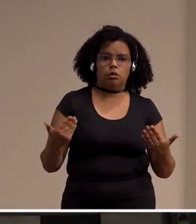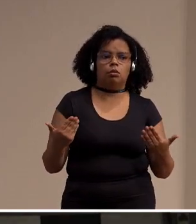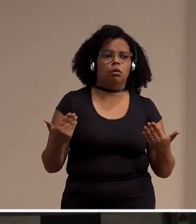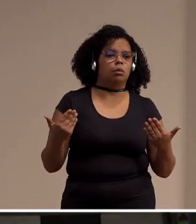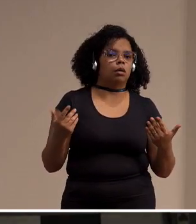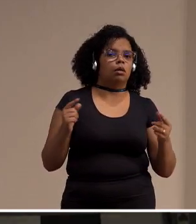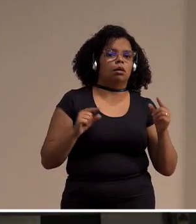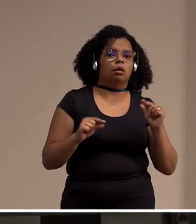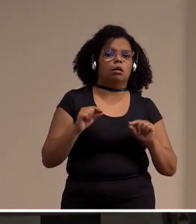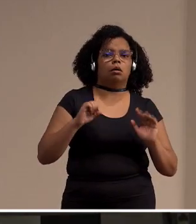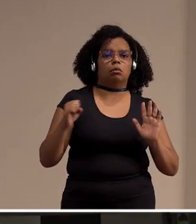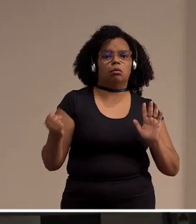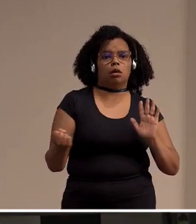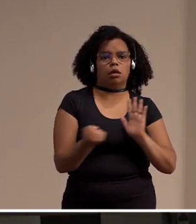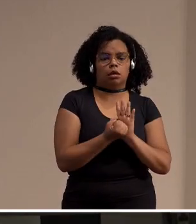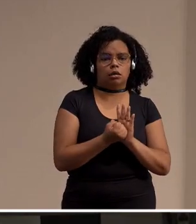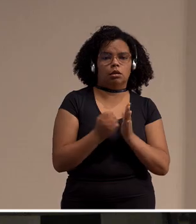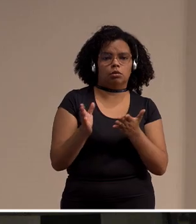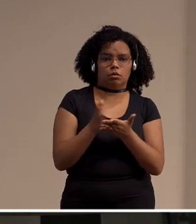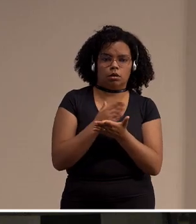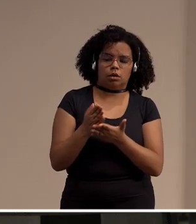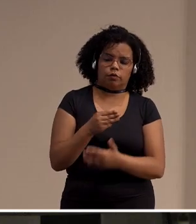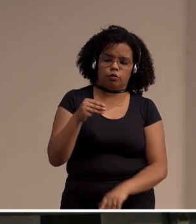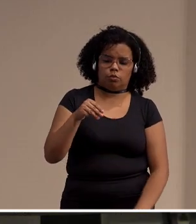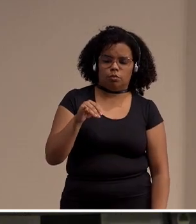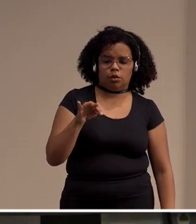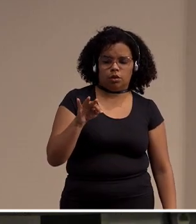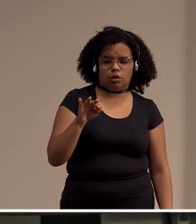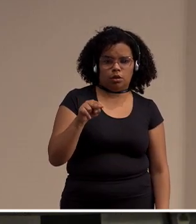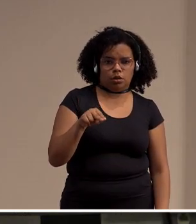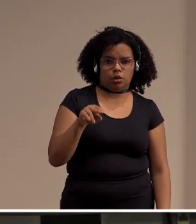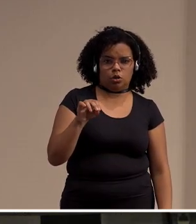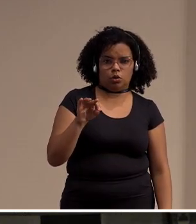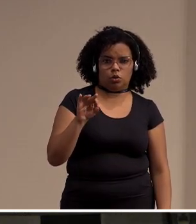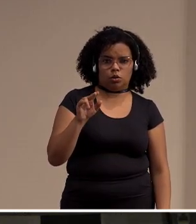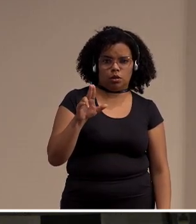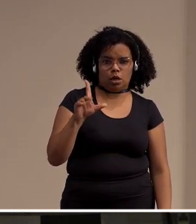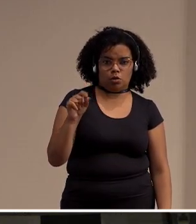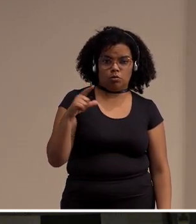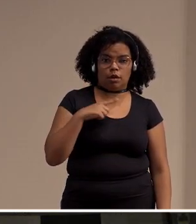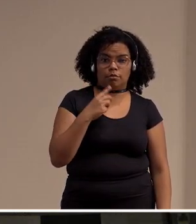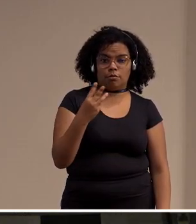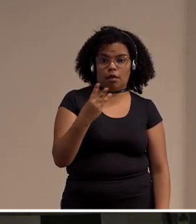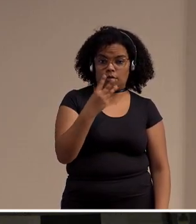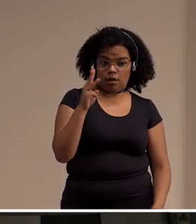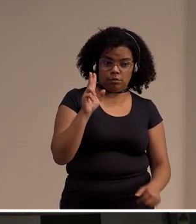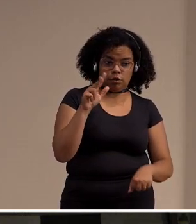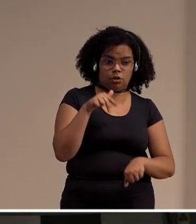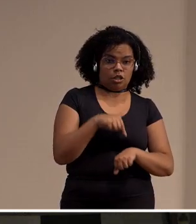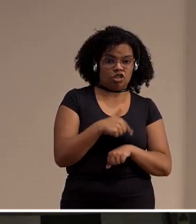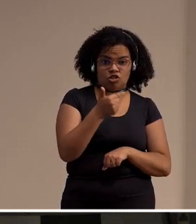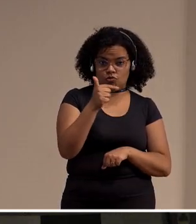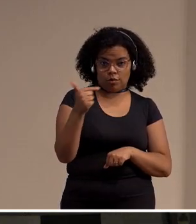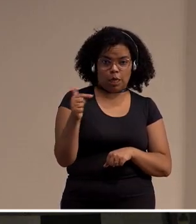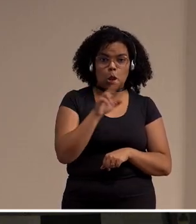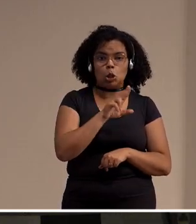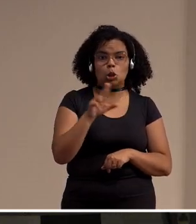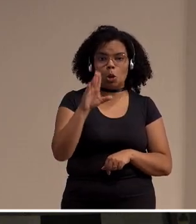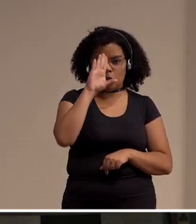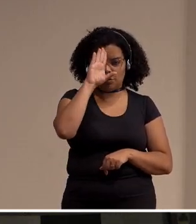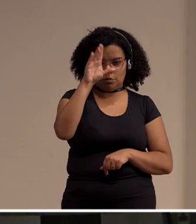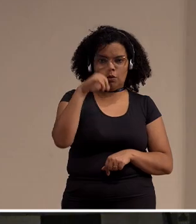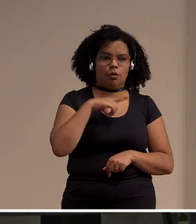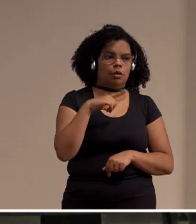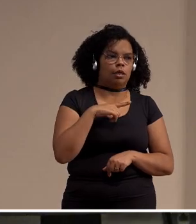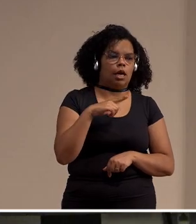é marcado por 3 personagens que a gente não sabe o nome real deles. A gente tem um lastro de apelidos,